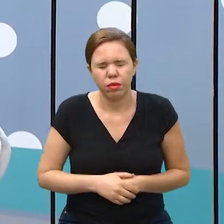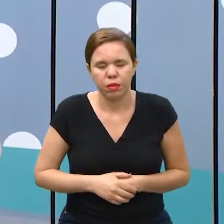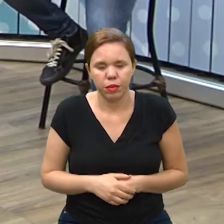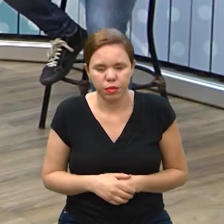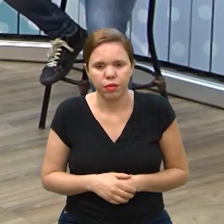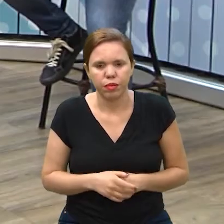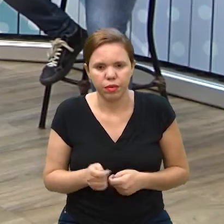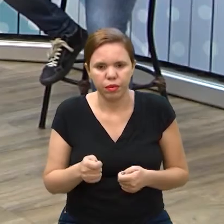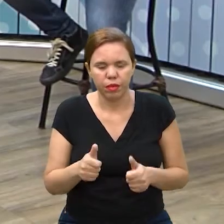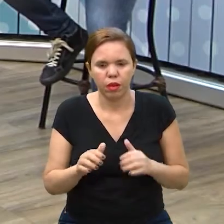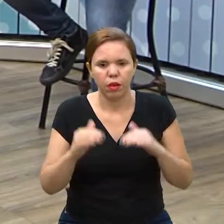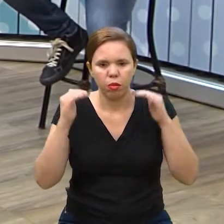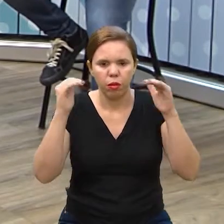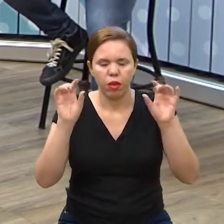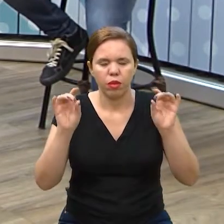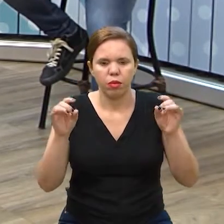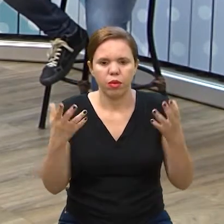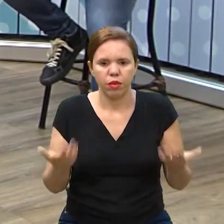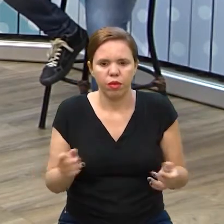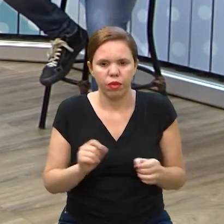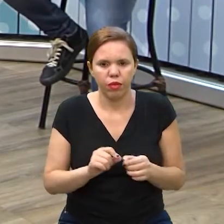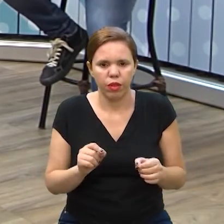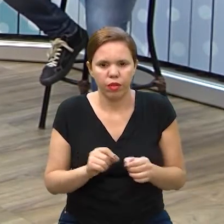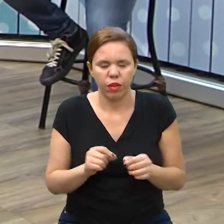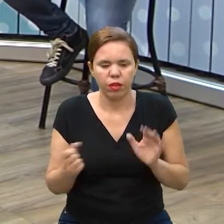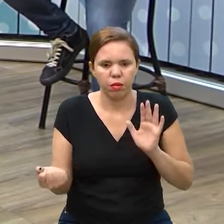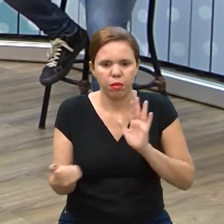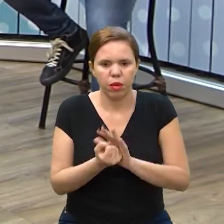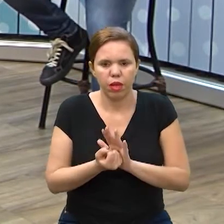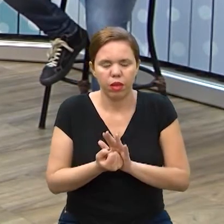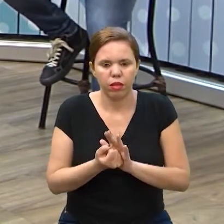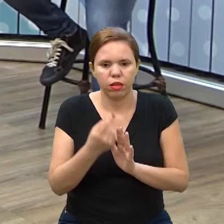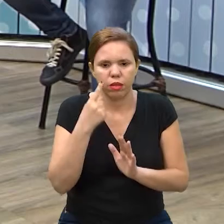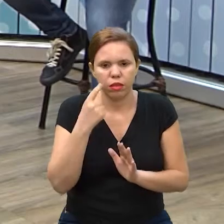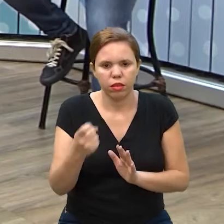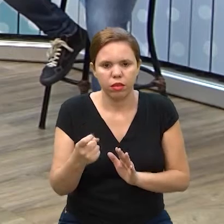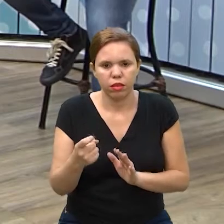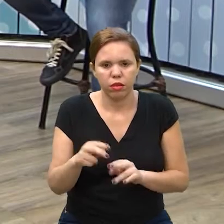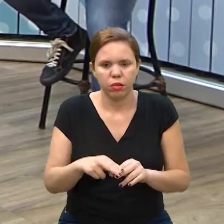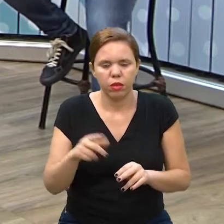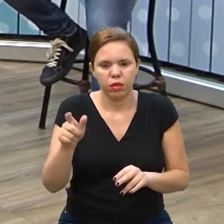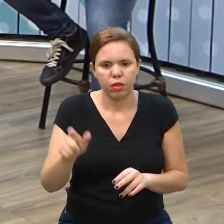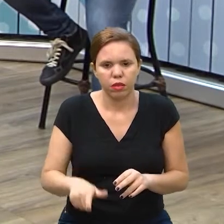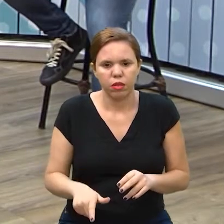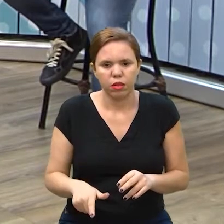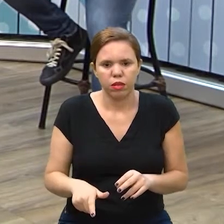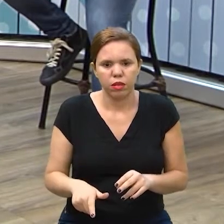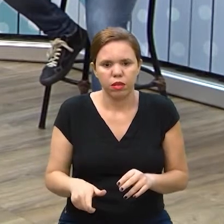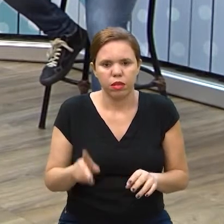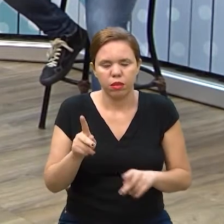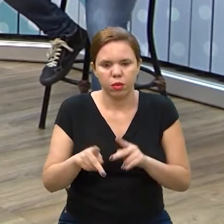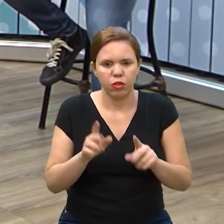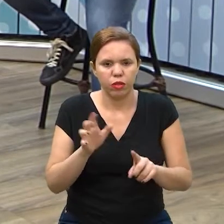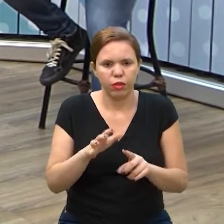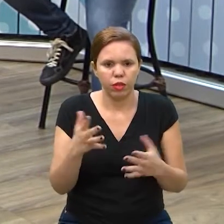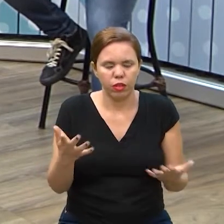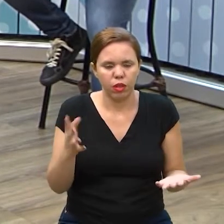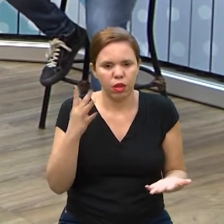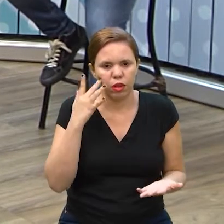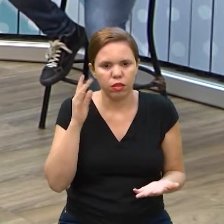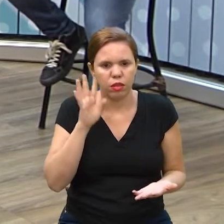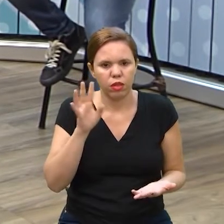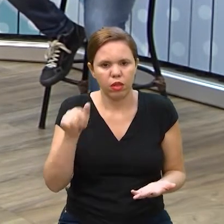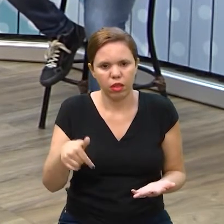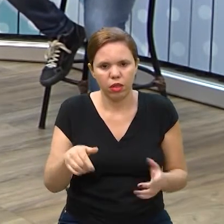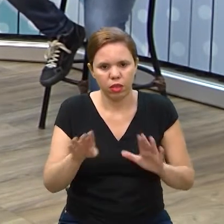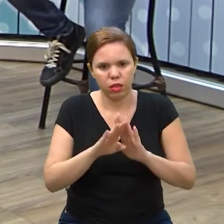vai dar o maior destaque e fazer com que as marcas se interessem por aqueles influenciadores. Eu acho